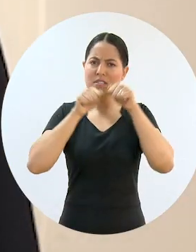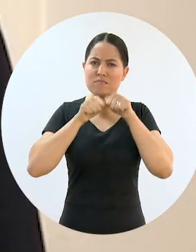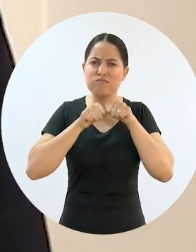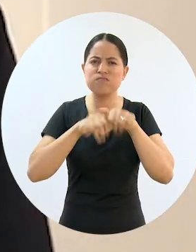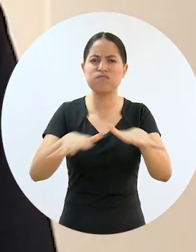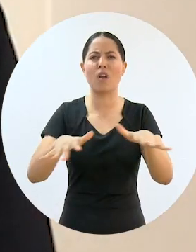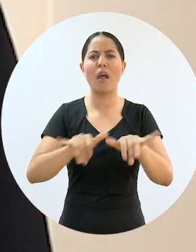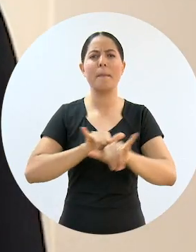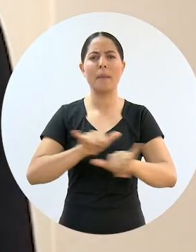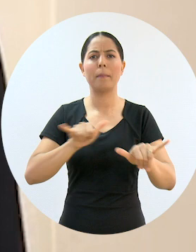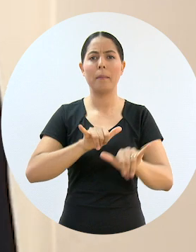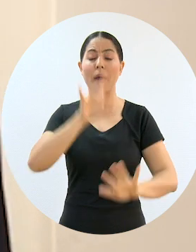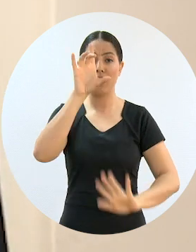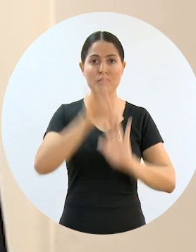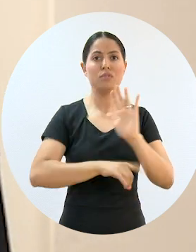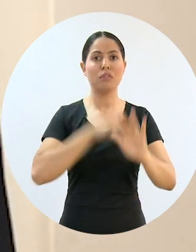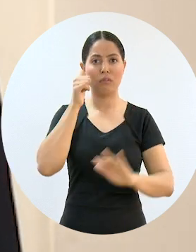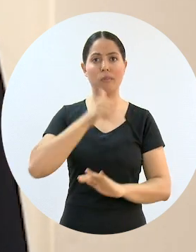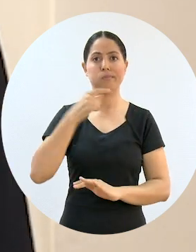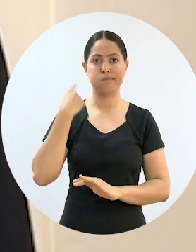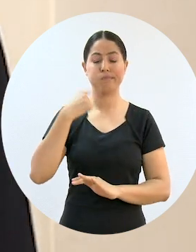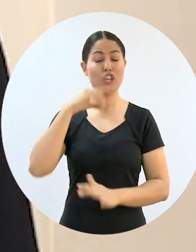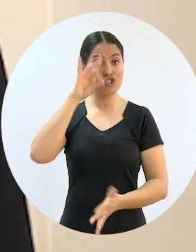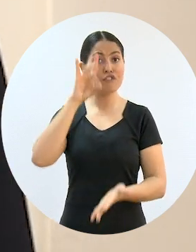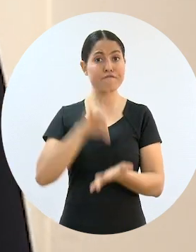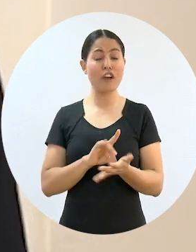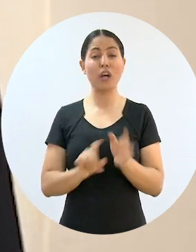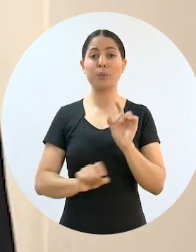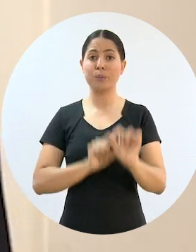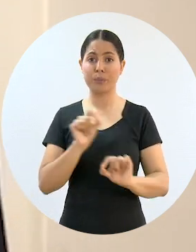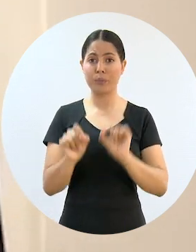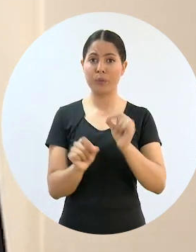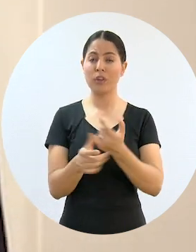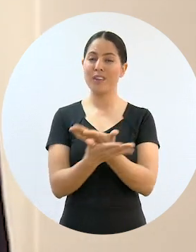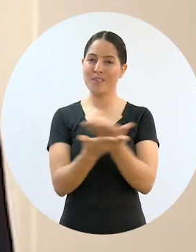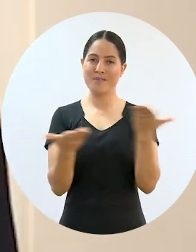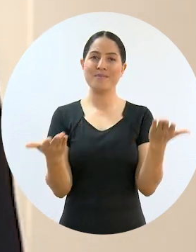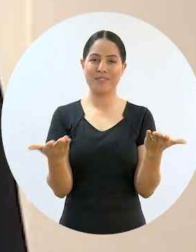Precisamos divulgar essas prerrogativas e fazer valer realmente